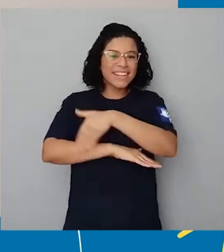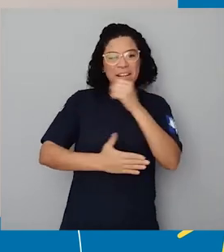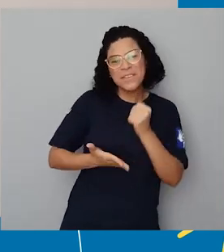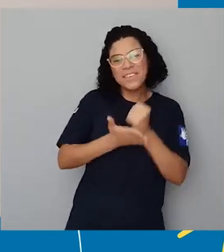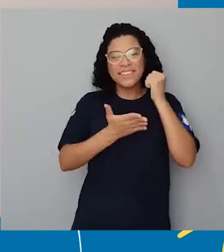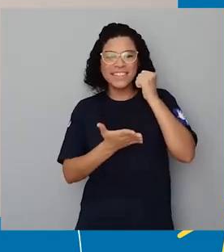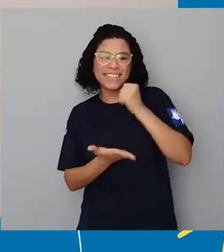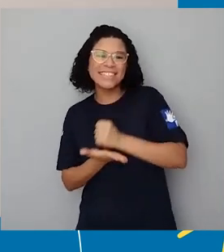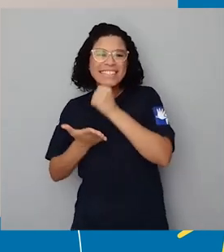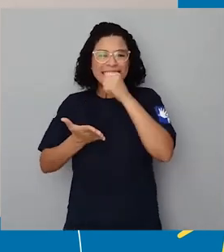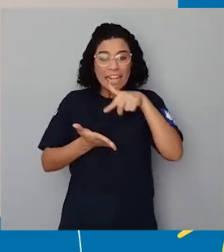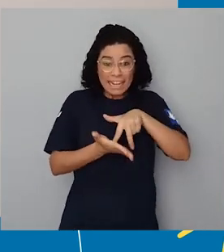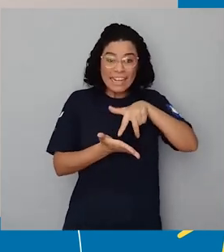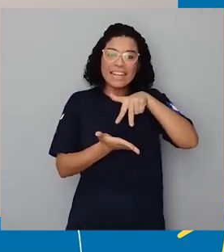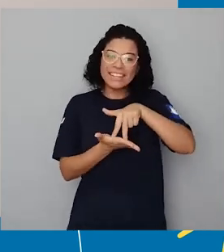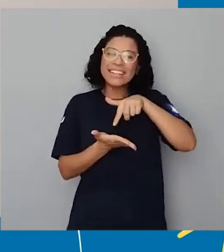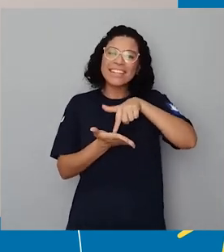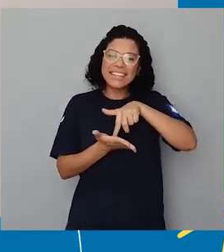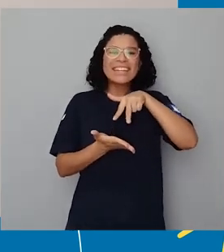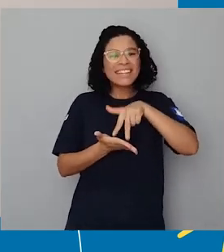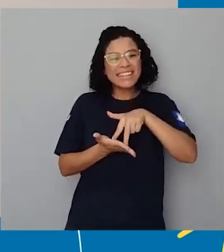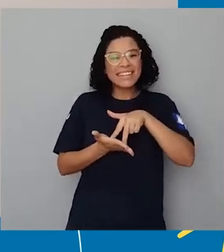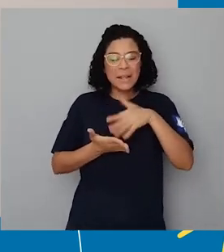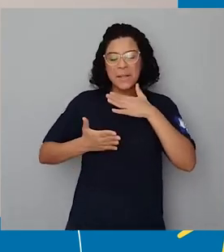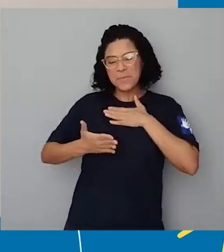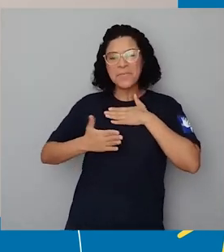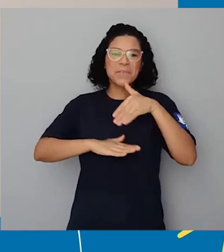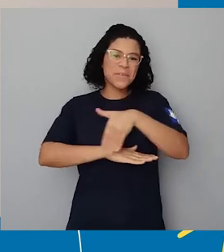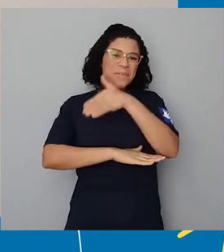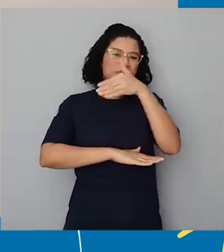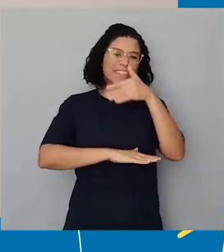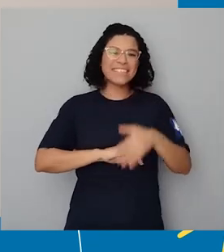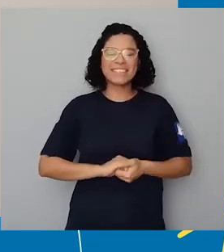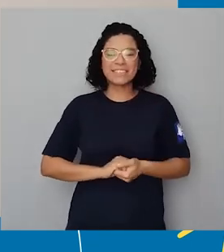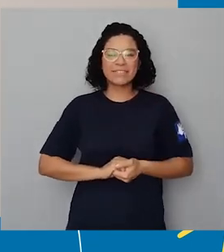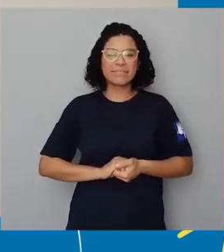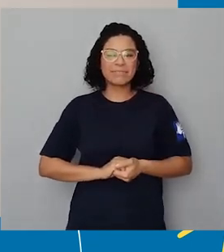peteca amarelinha, meia, meia lua, se essa rua fosse minha.